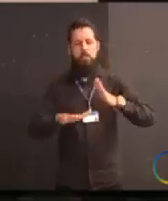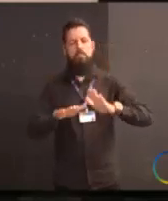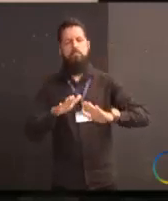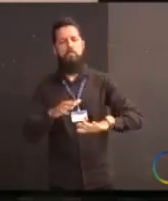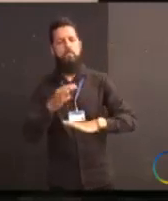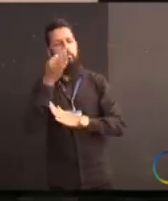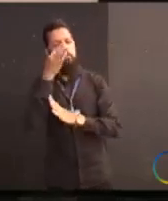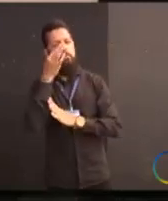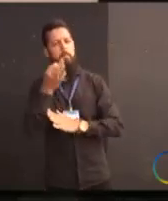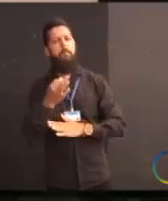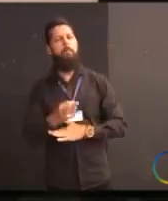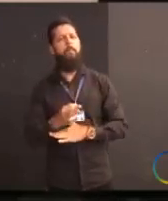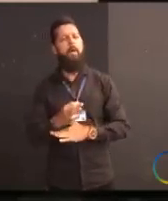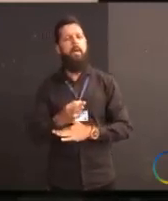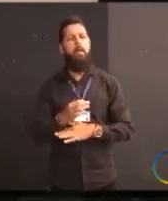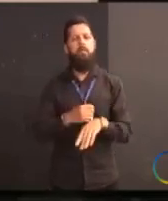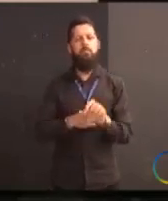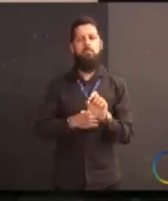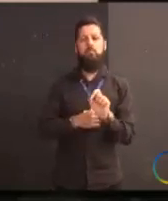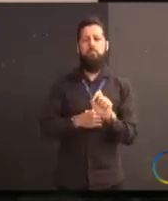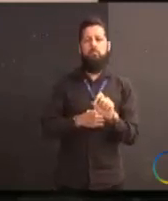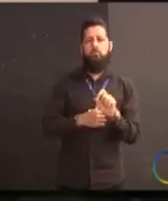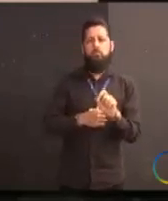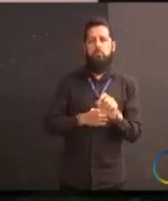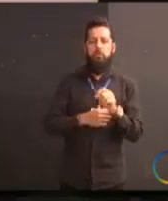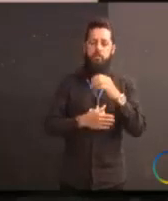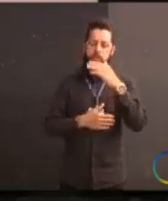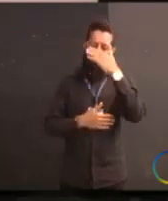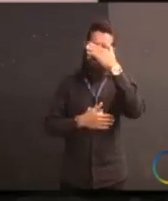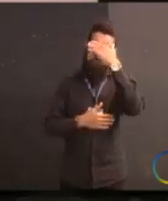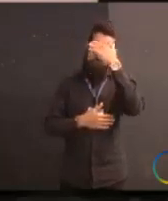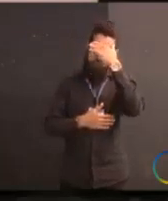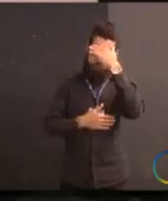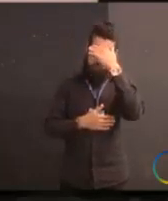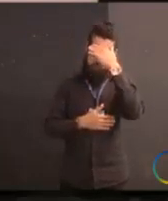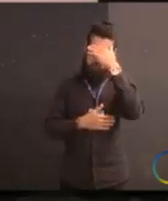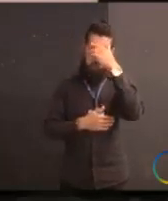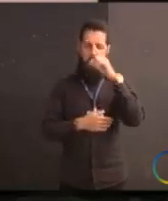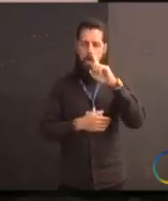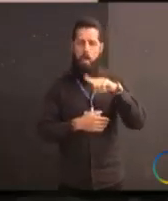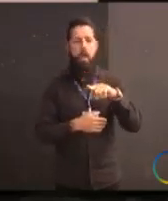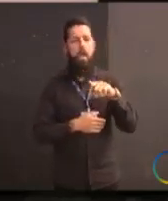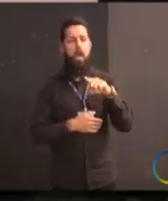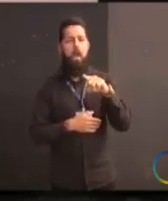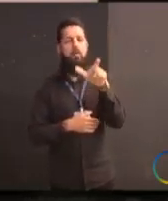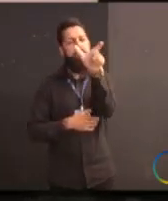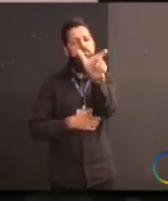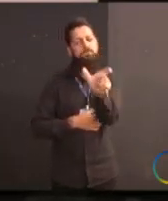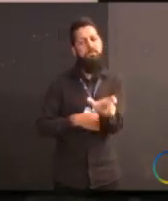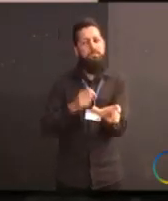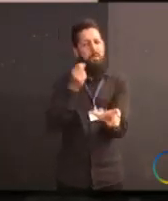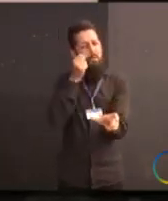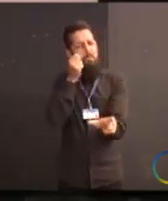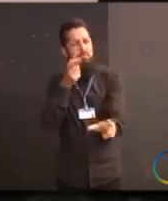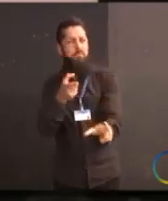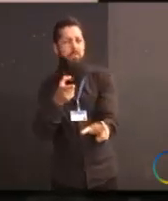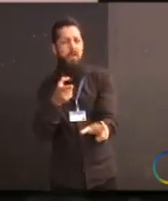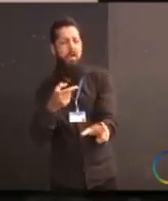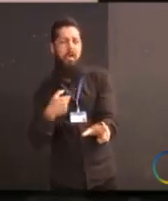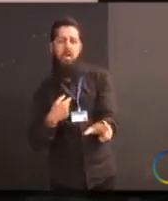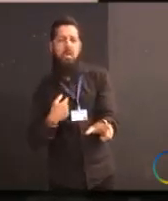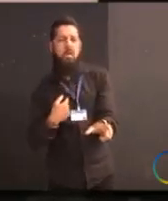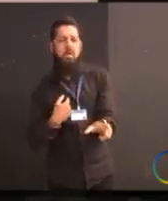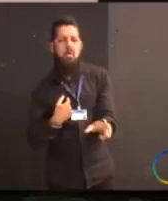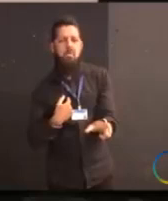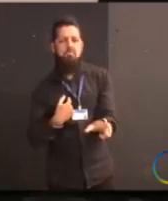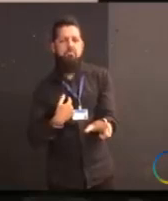de que Chico Xavier me é uma pessoa completamente estranha, Eu não sou esse Chico